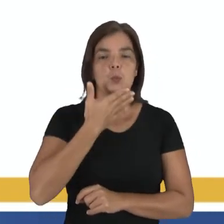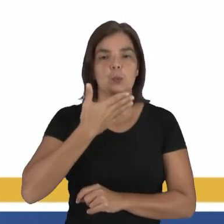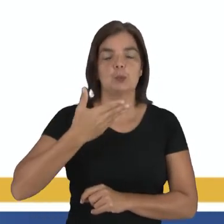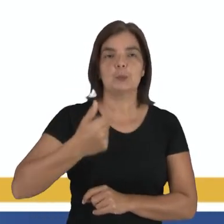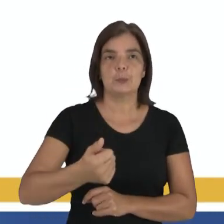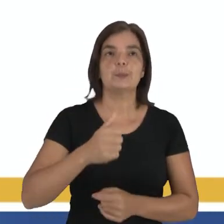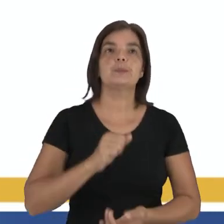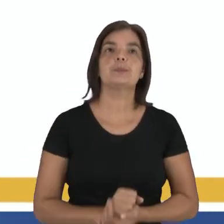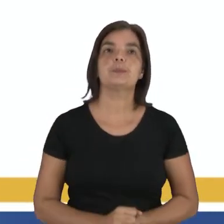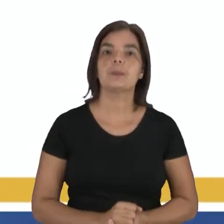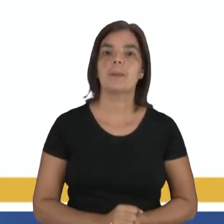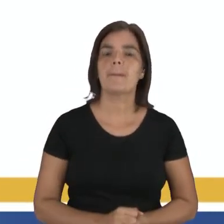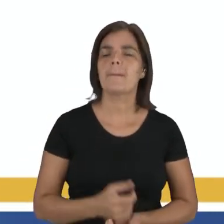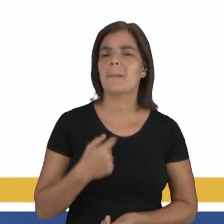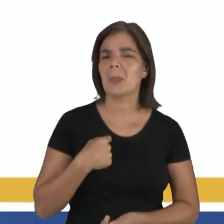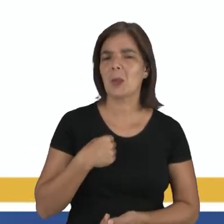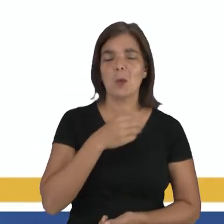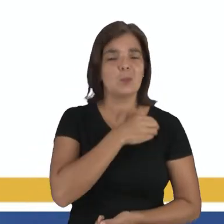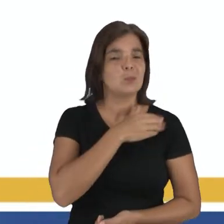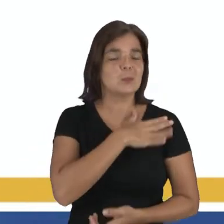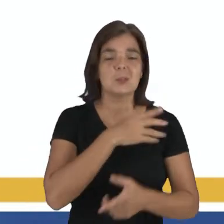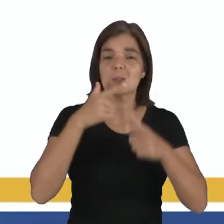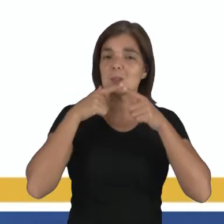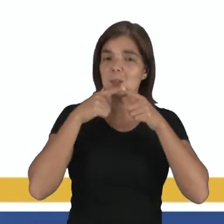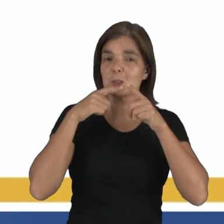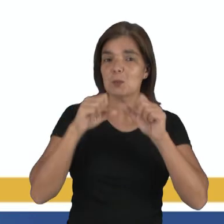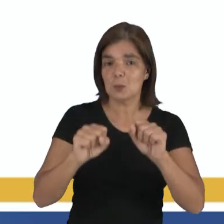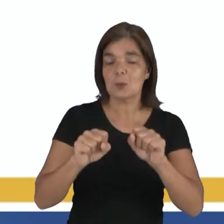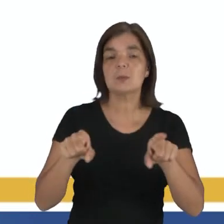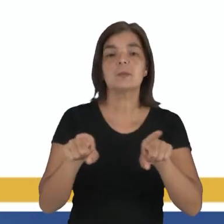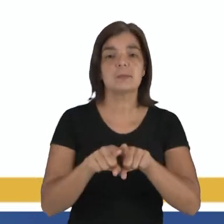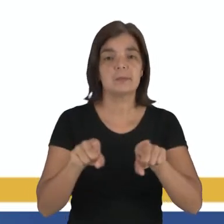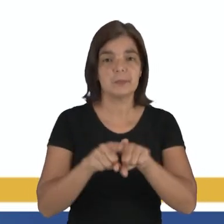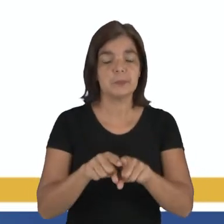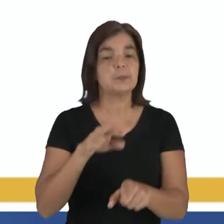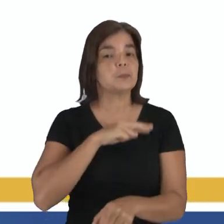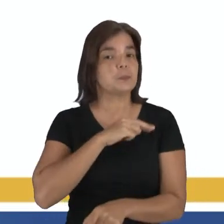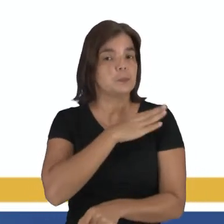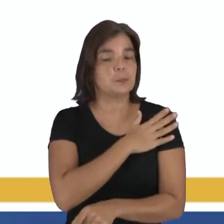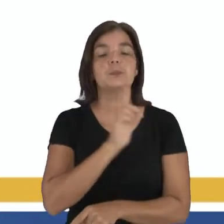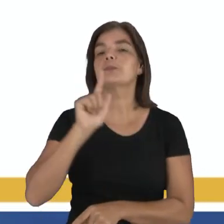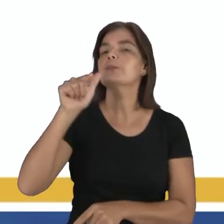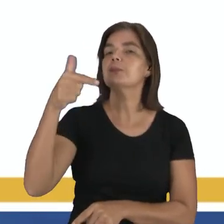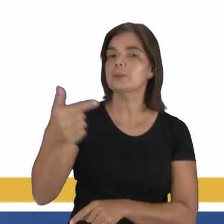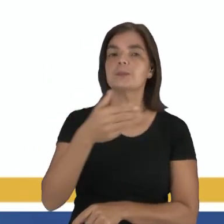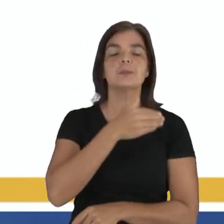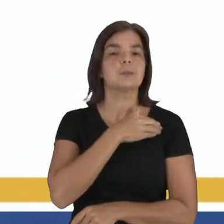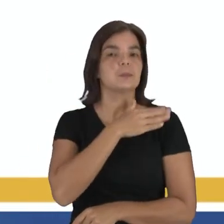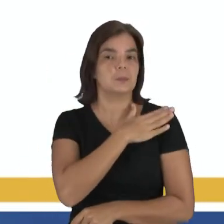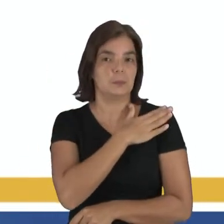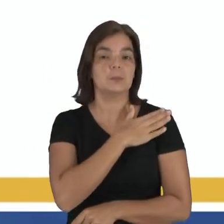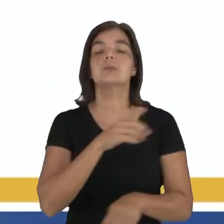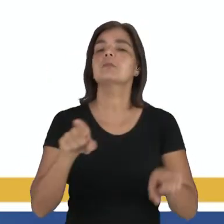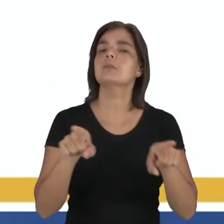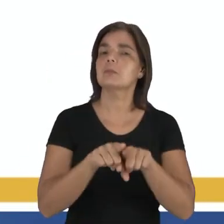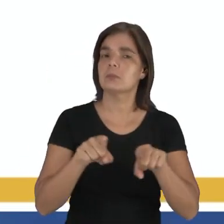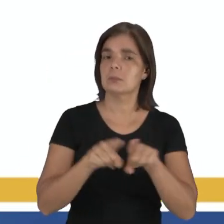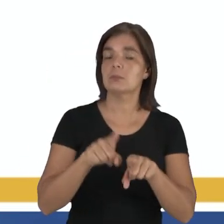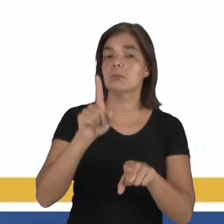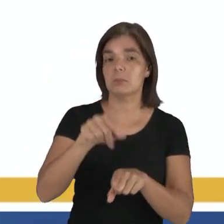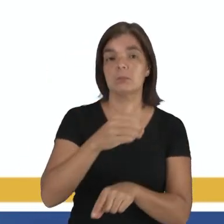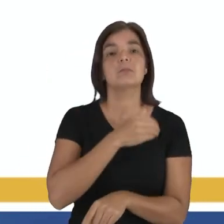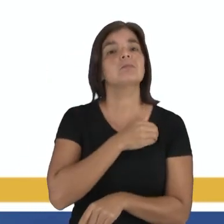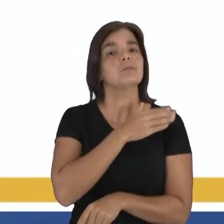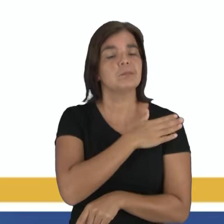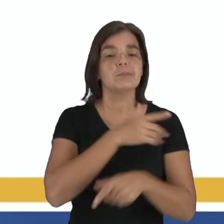os melhores. Gente, o preconceito linguístico, assim como existe preconceito racial e outros tipos de preconceito, também é